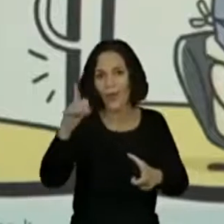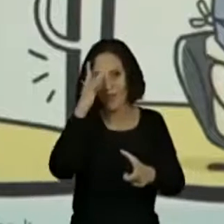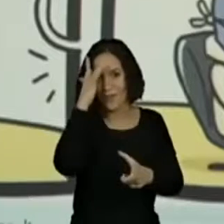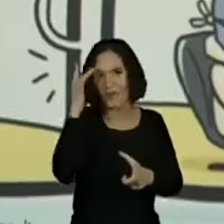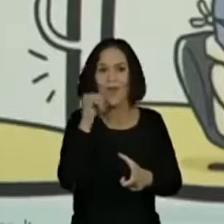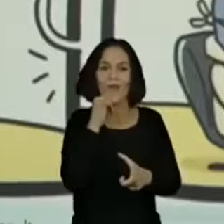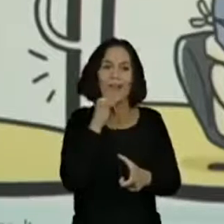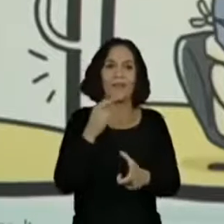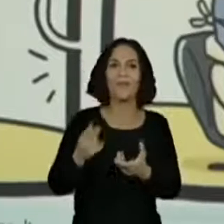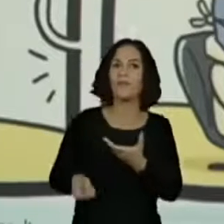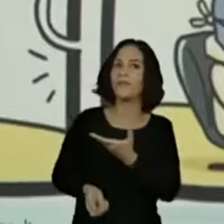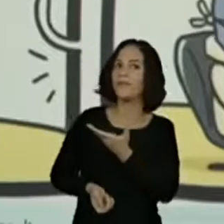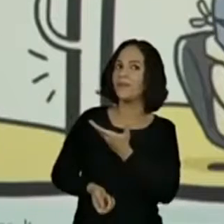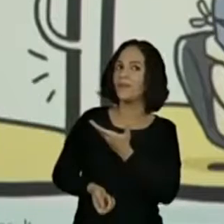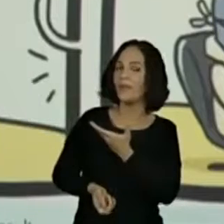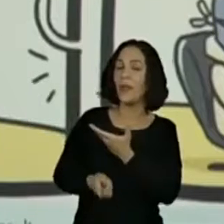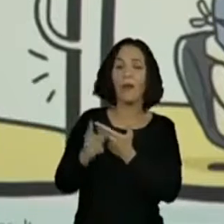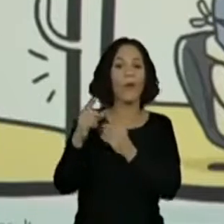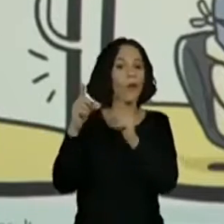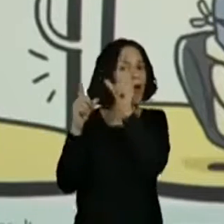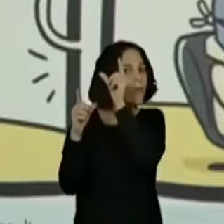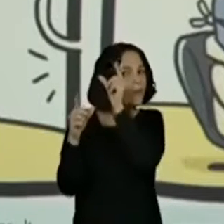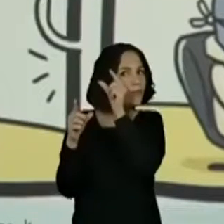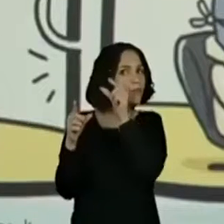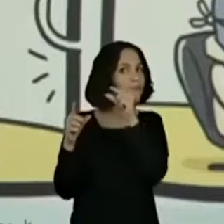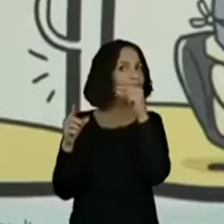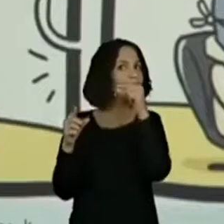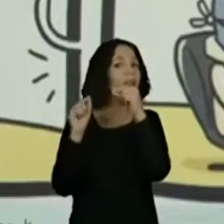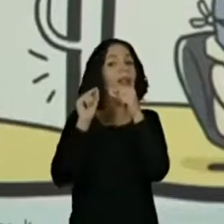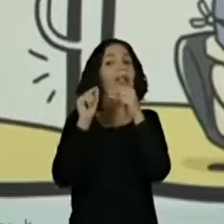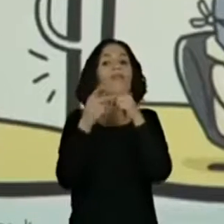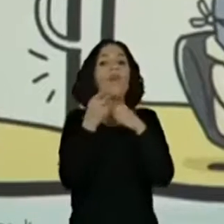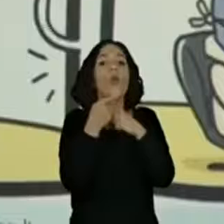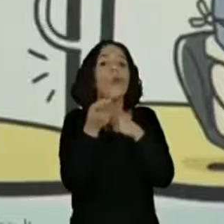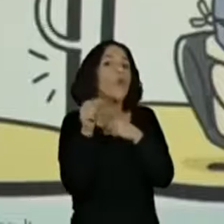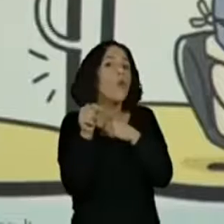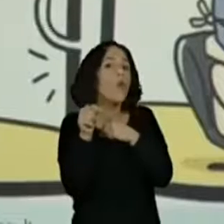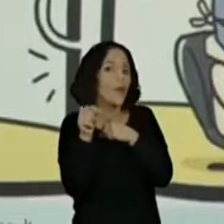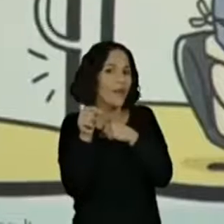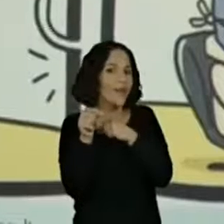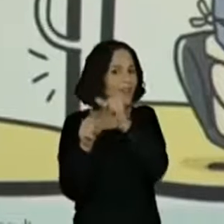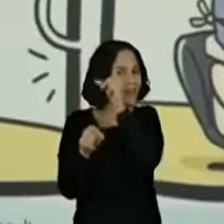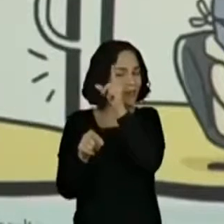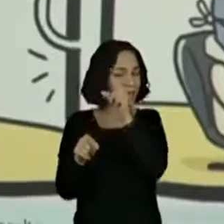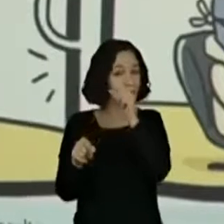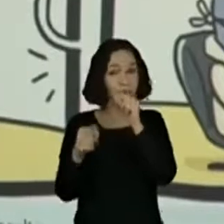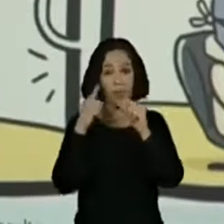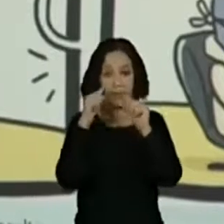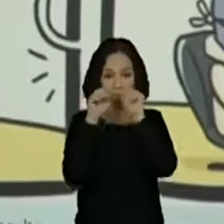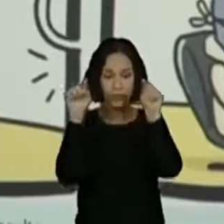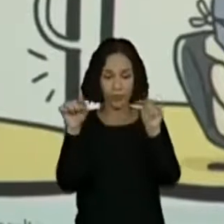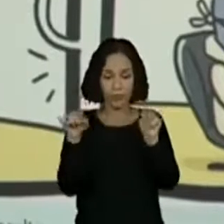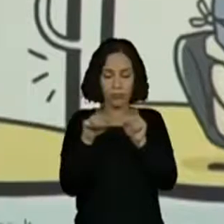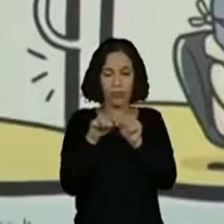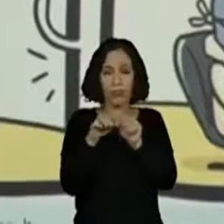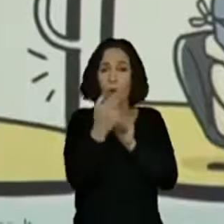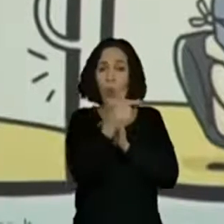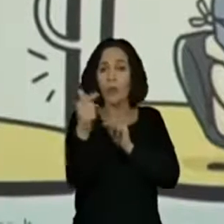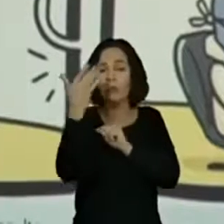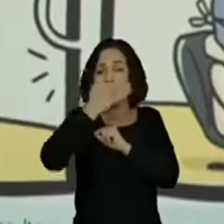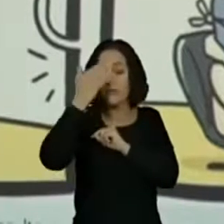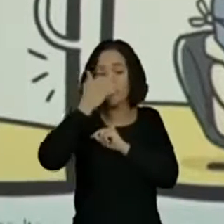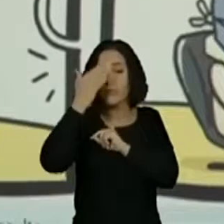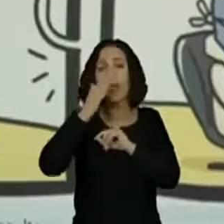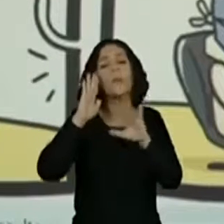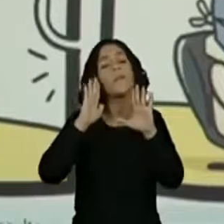que está falando, porque, ó, o balão termina sempre indicando para ele. Apesar dele estar sozinho no quadro, a gente tem a sensação de que ele